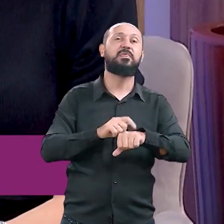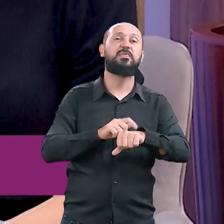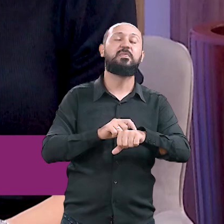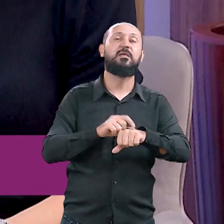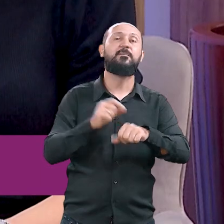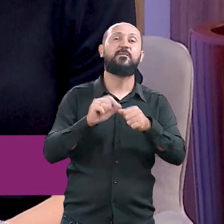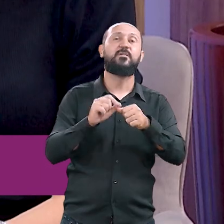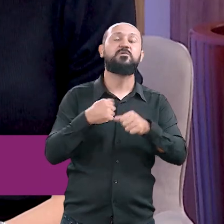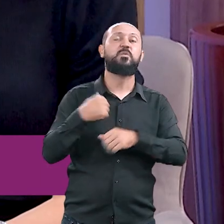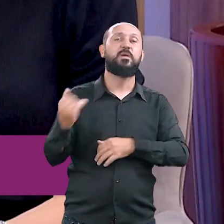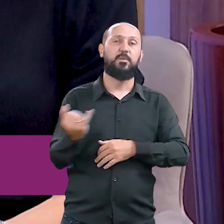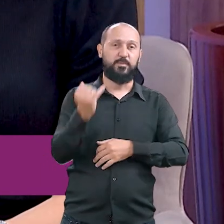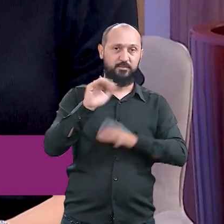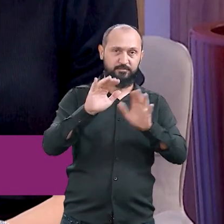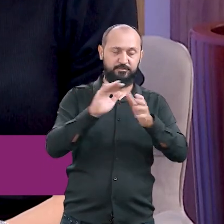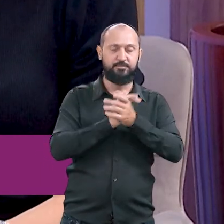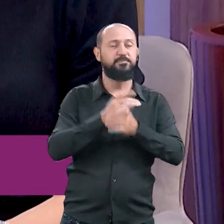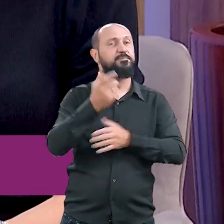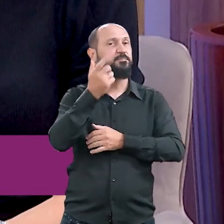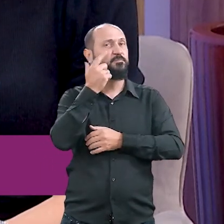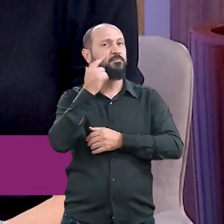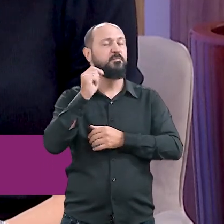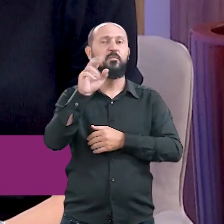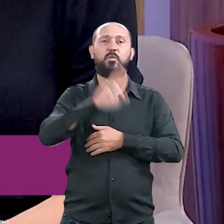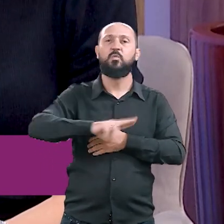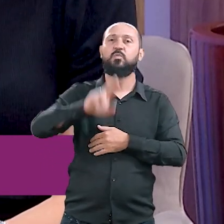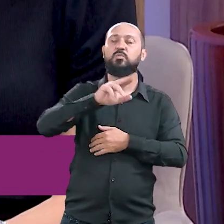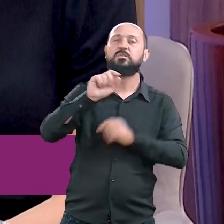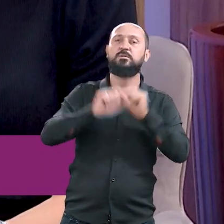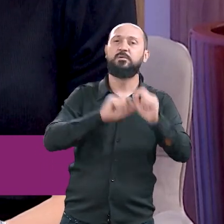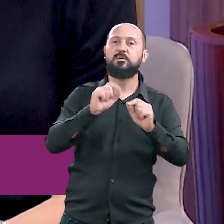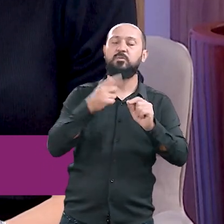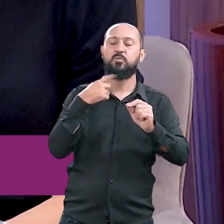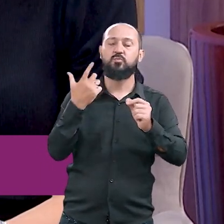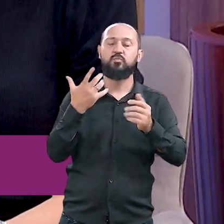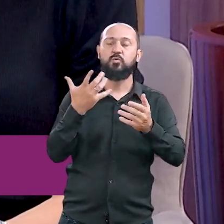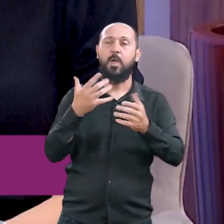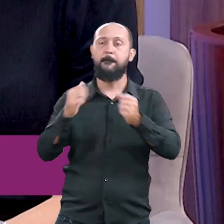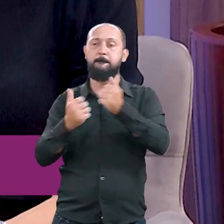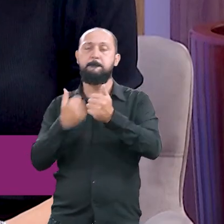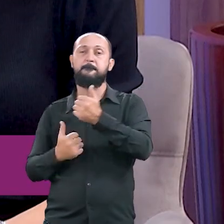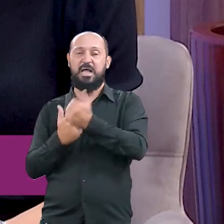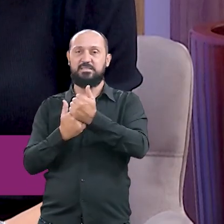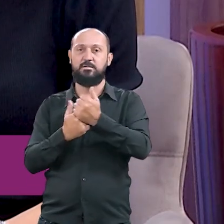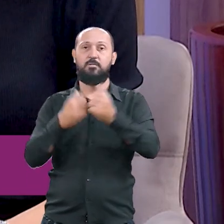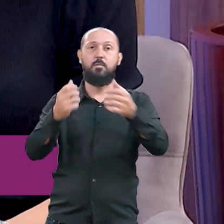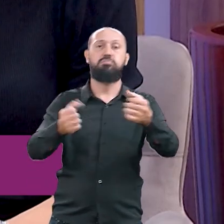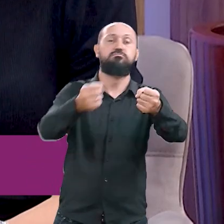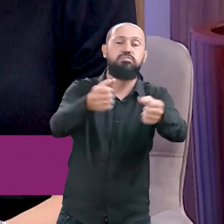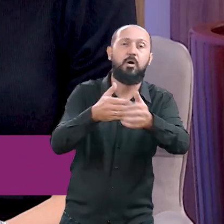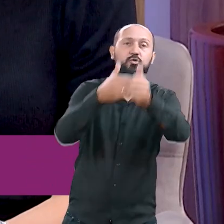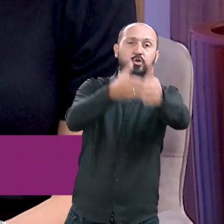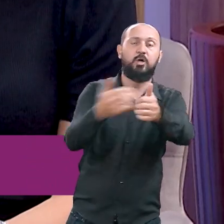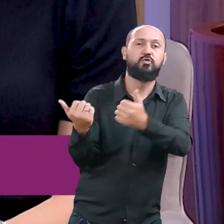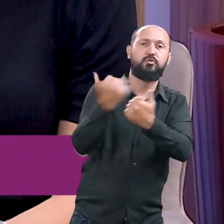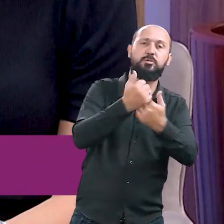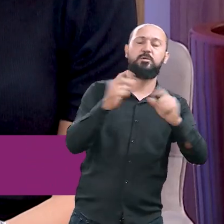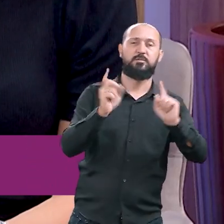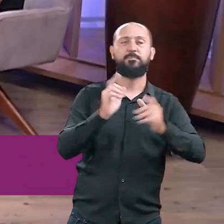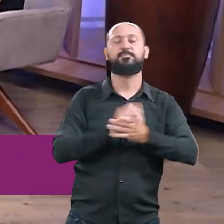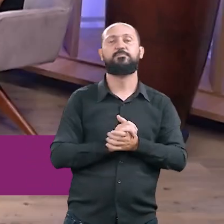em alguns casos, bastante tempo menos, com tarefas repetitivas, manuais, da rotina,